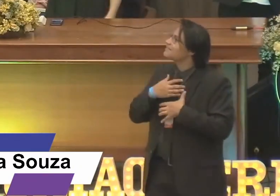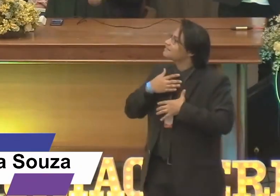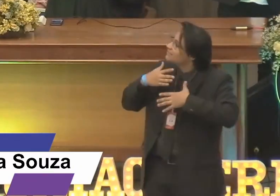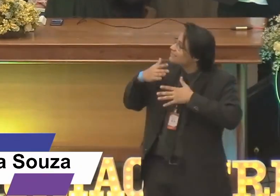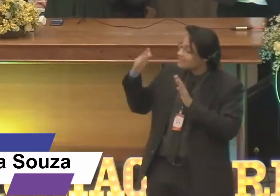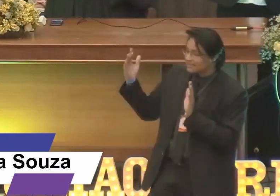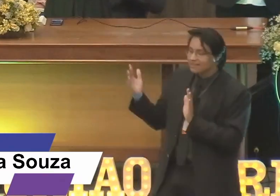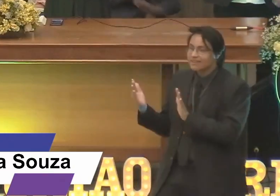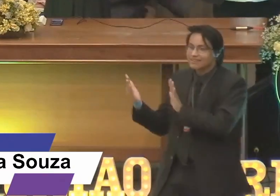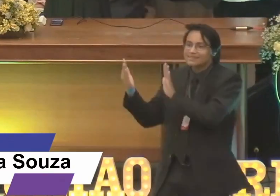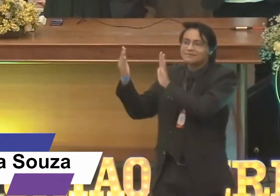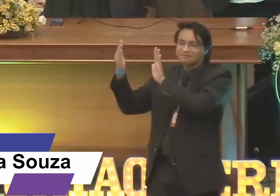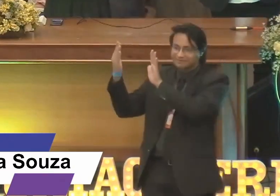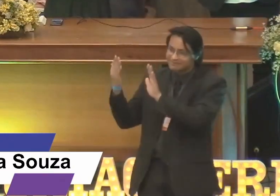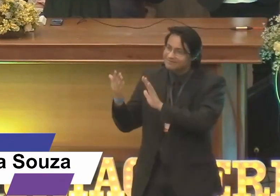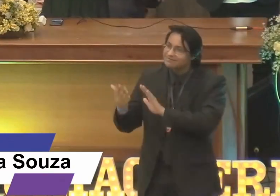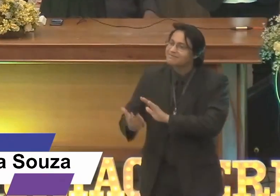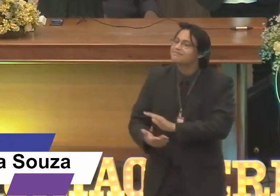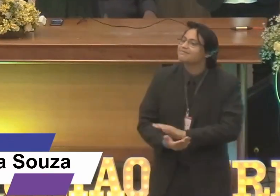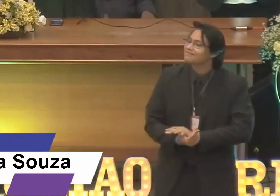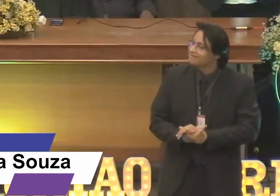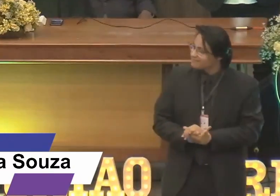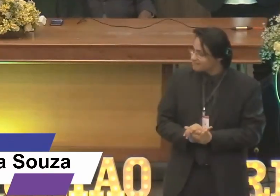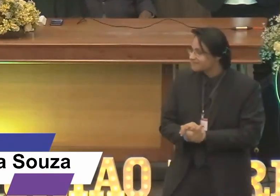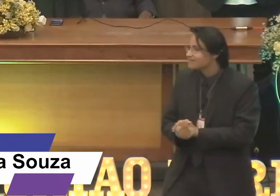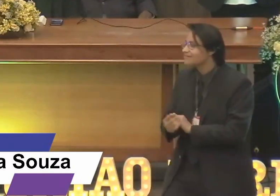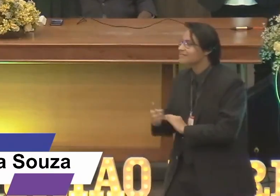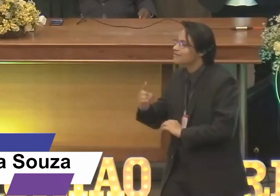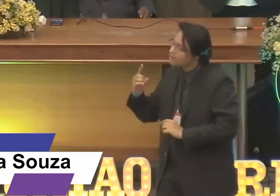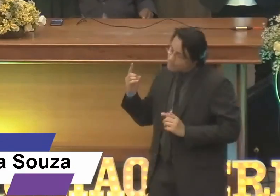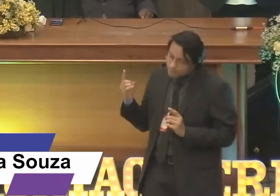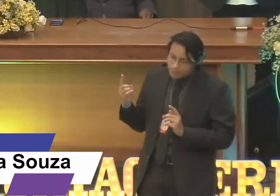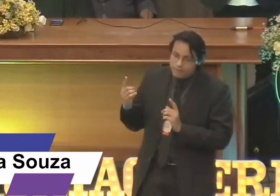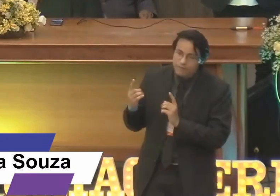presença nos seus abraços de